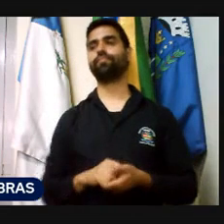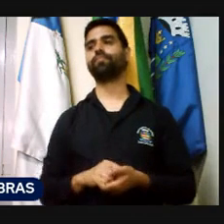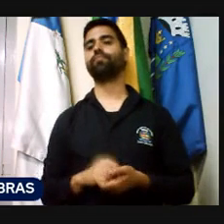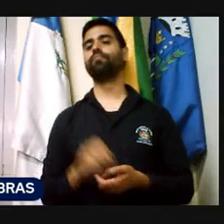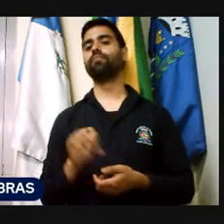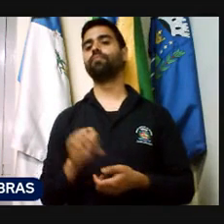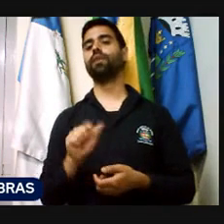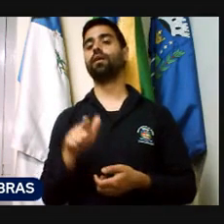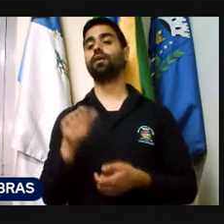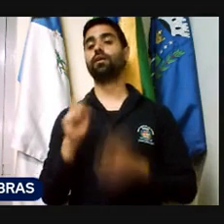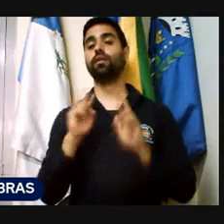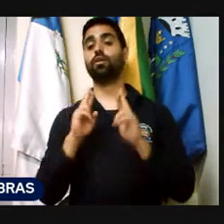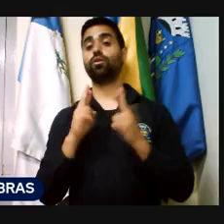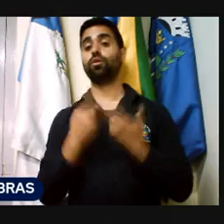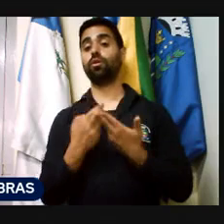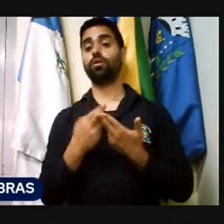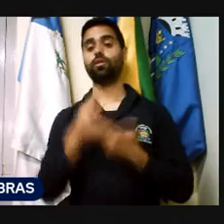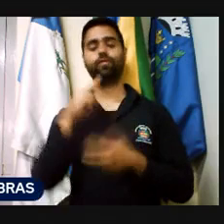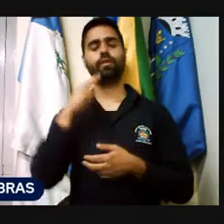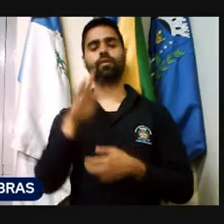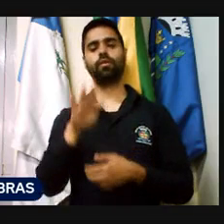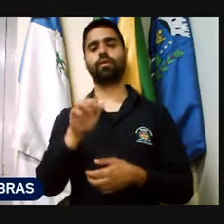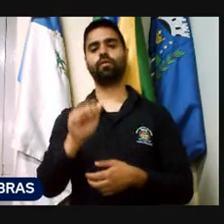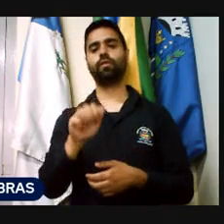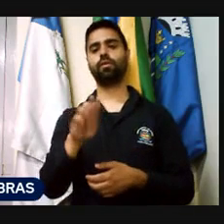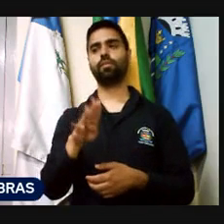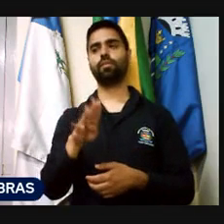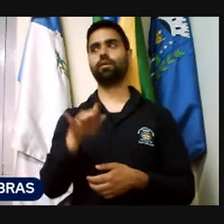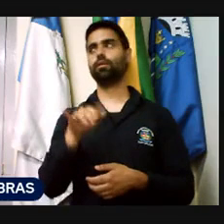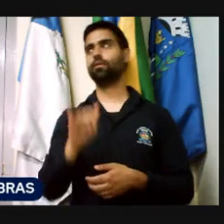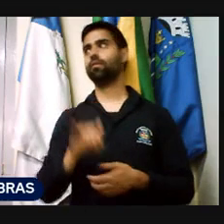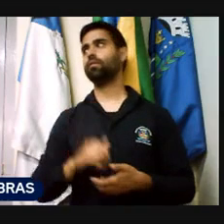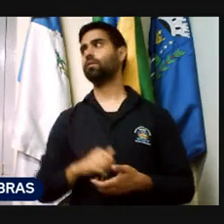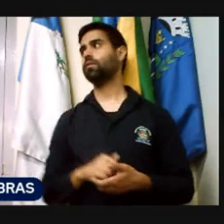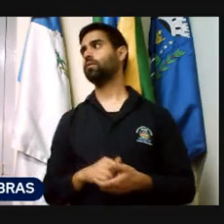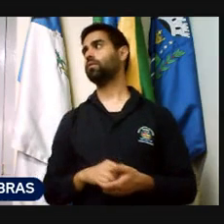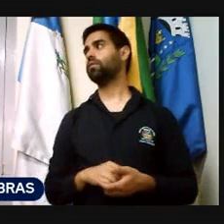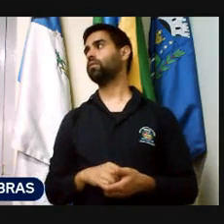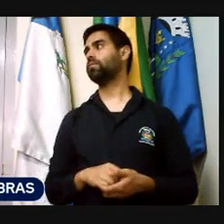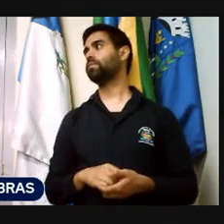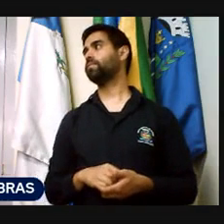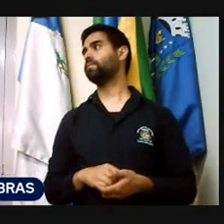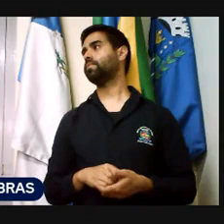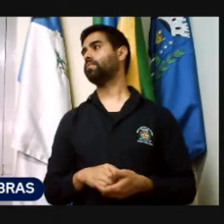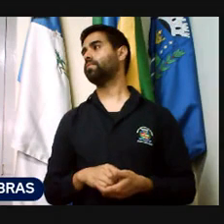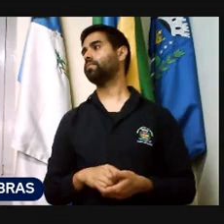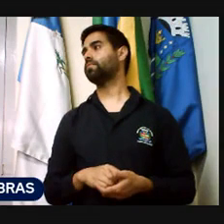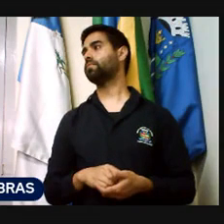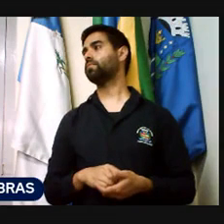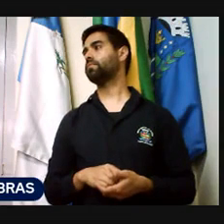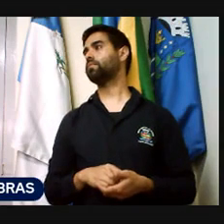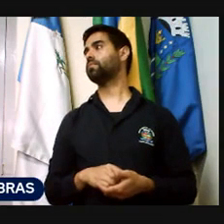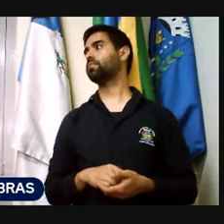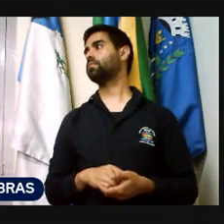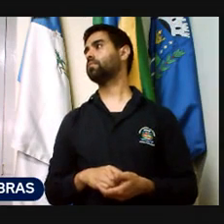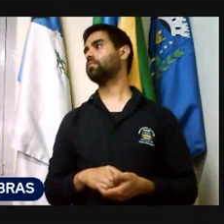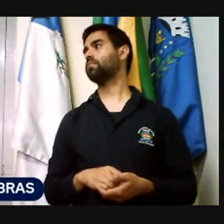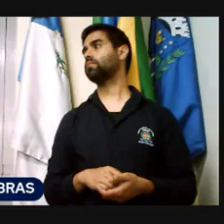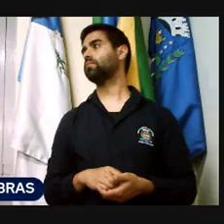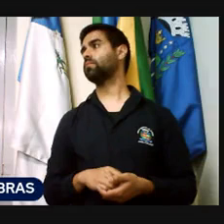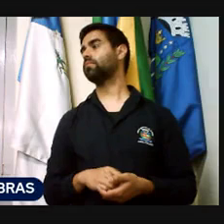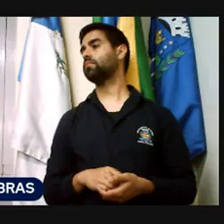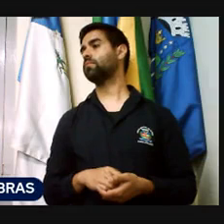das sessões, 9 de novembro de 2021, vereadora Fabiane Vasconcelos. O vereador Pedro está na casa? Pedro Graça?